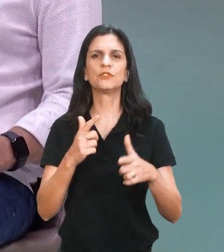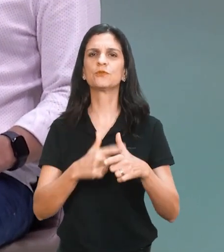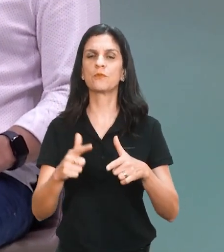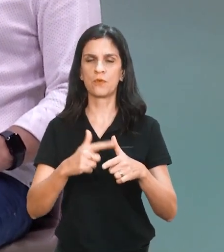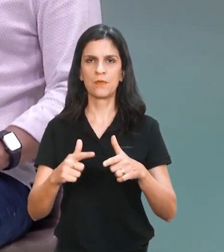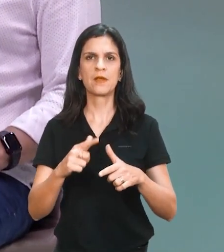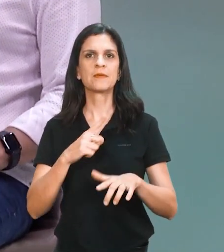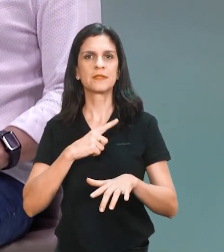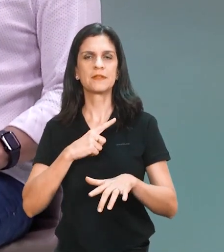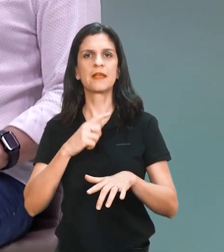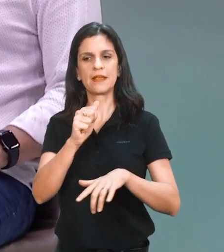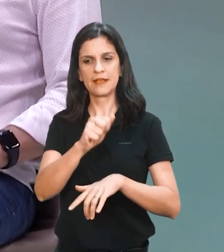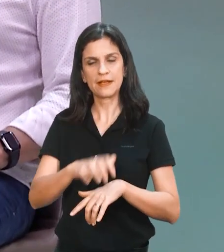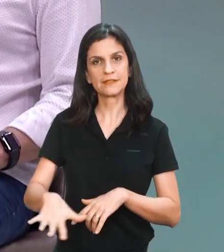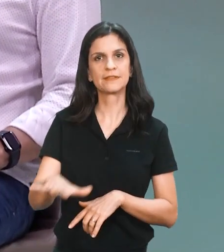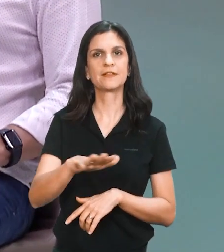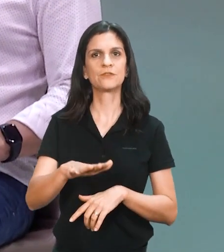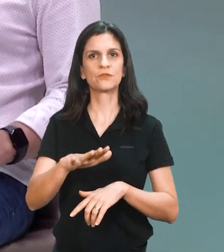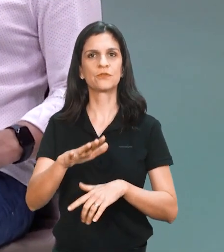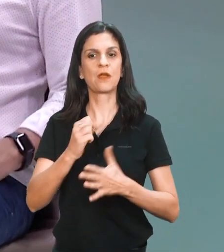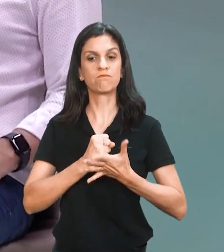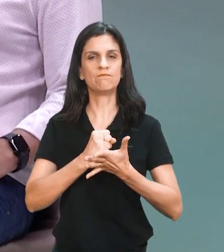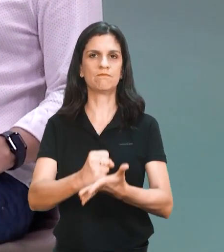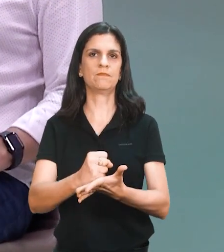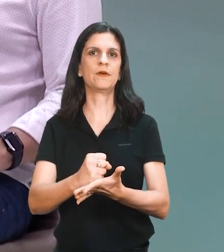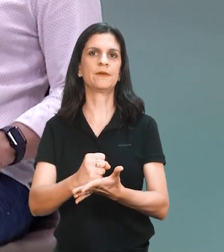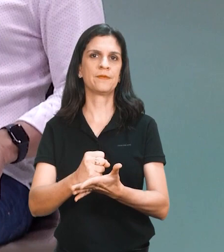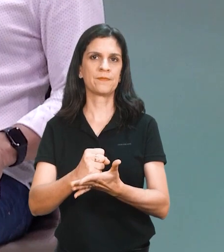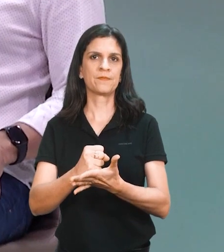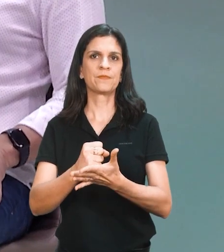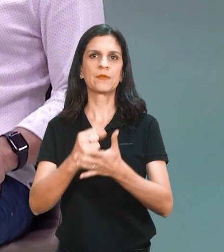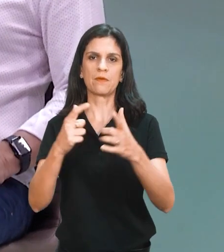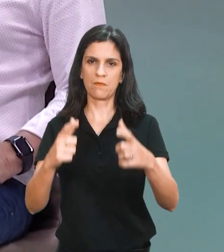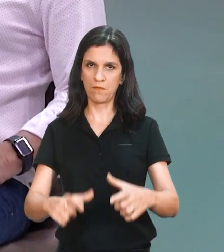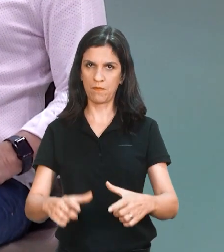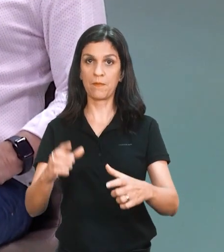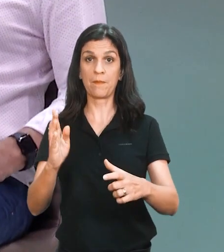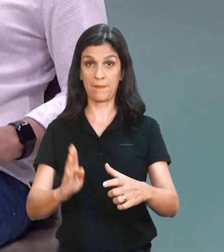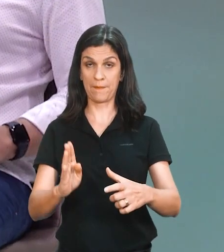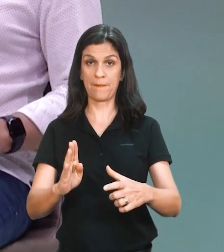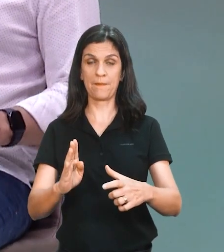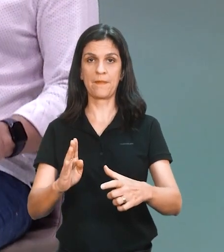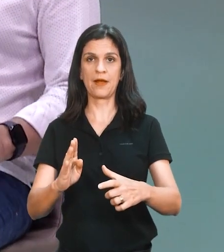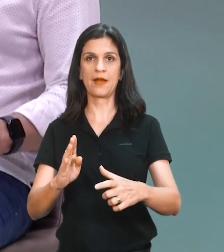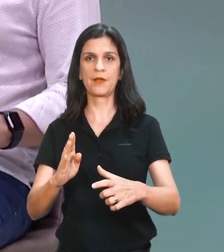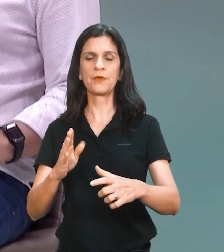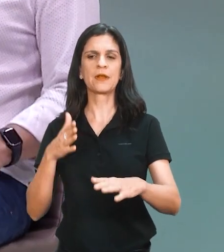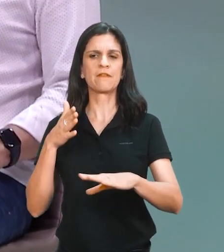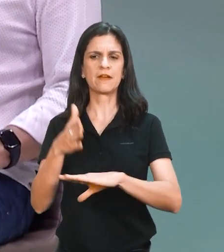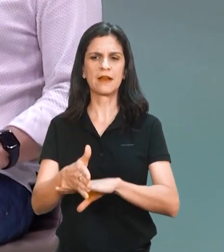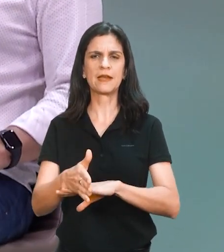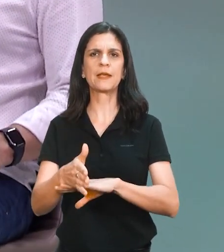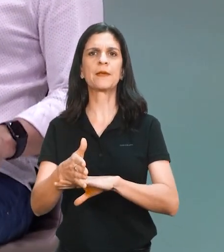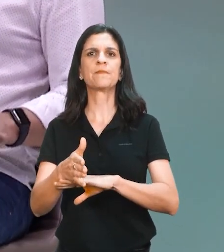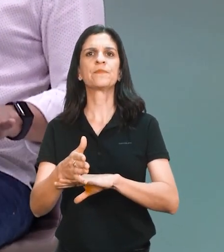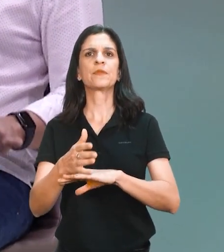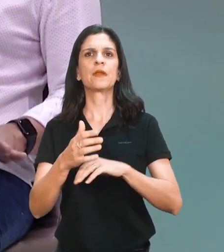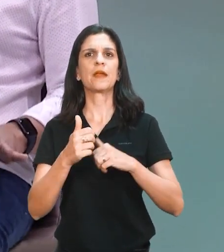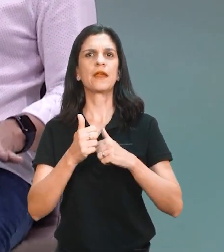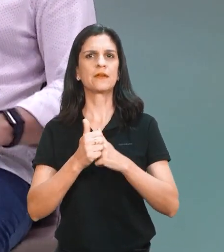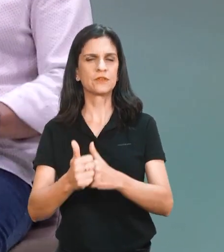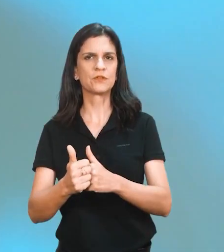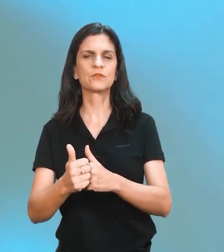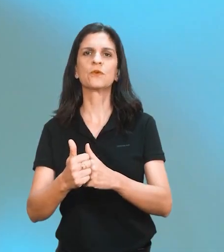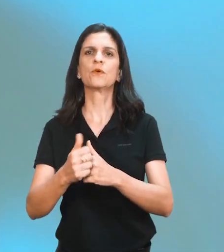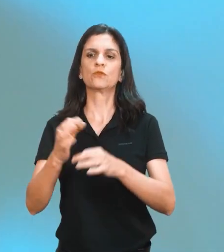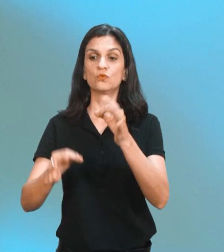muito grande nessa área. Então, uma pessoa muito competente que me ajuda. Então, quando a gente vai ao Gabinete do Bairro, a gente leva a assistente